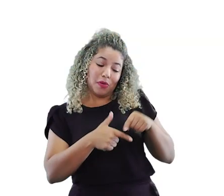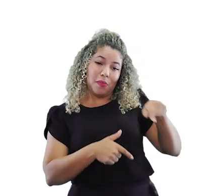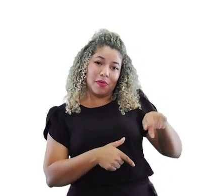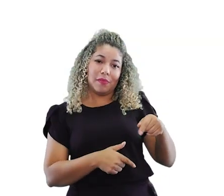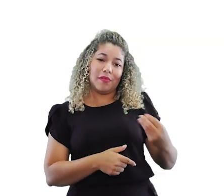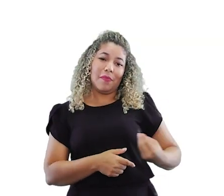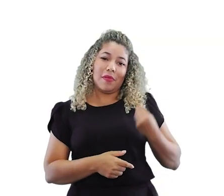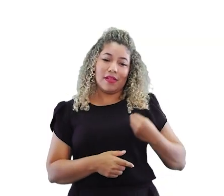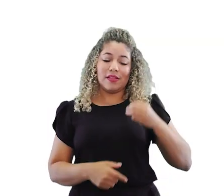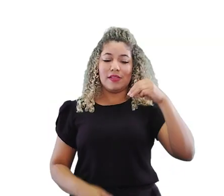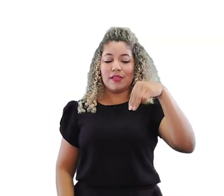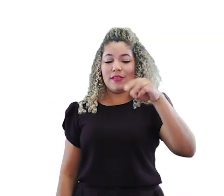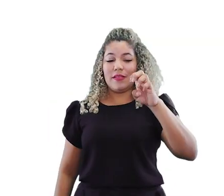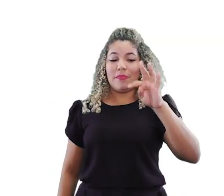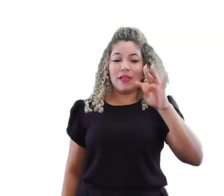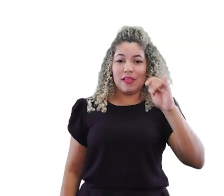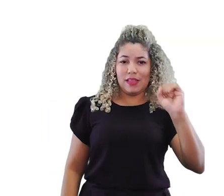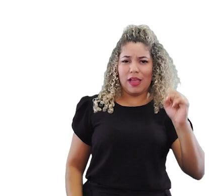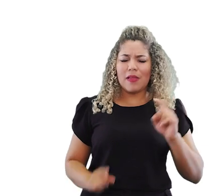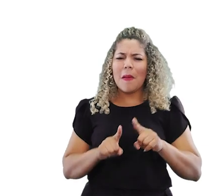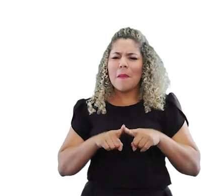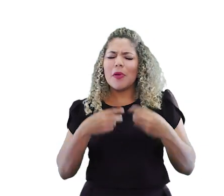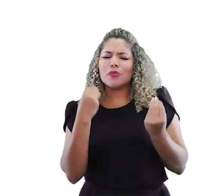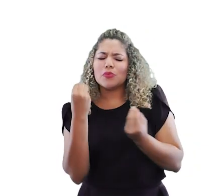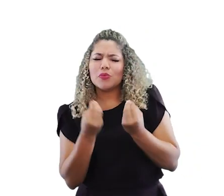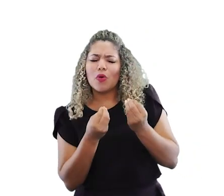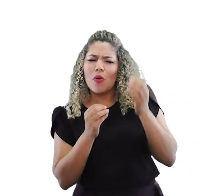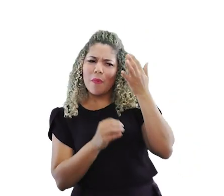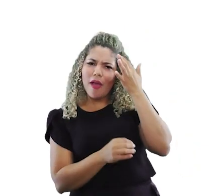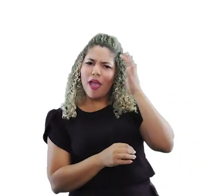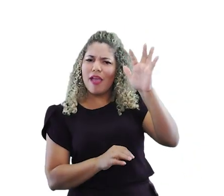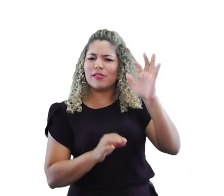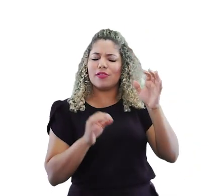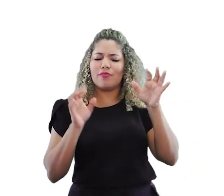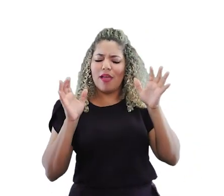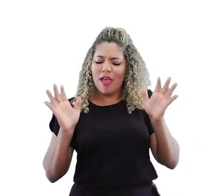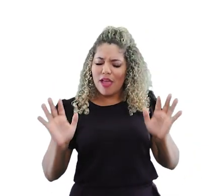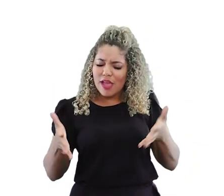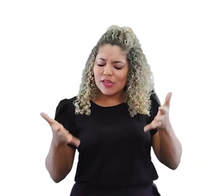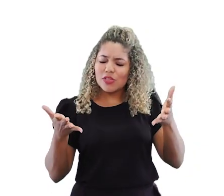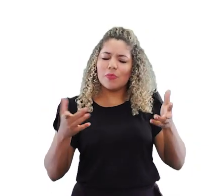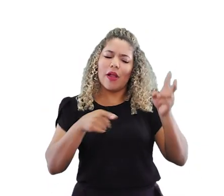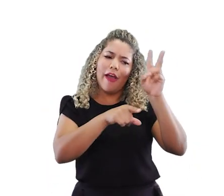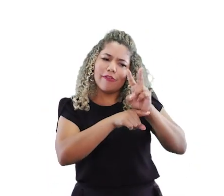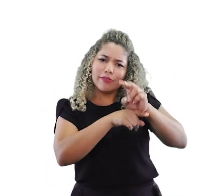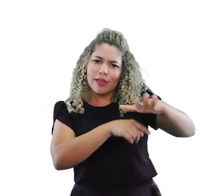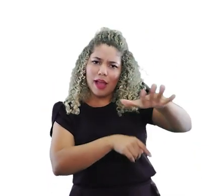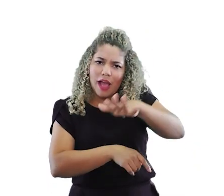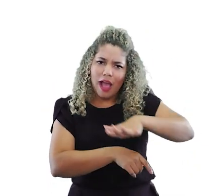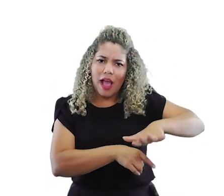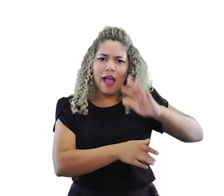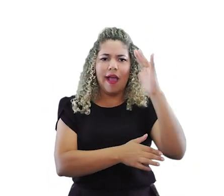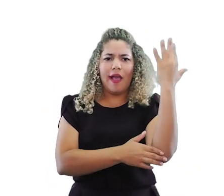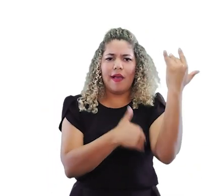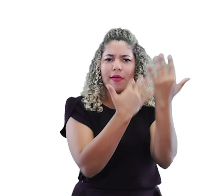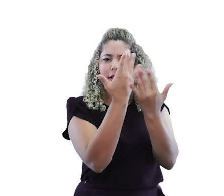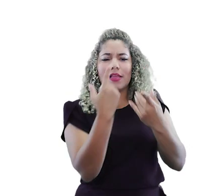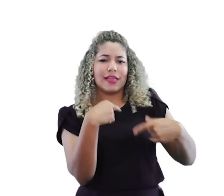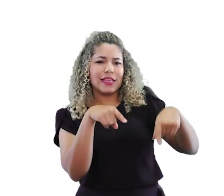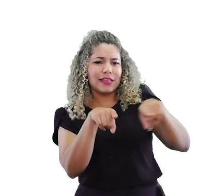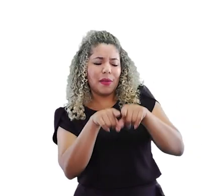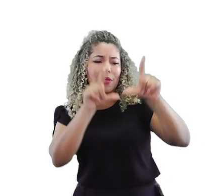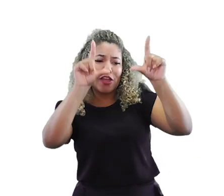metais. Quais são as soluções que podem ser estimuladas para que haja preservação ambiental e o retrocesso em relação a esses